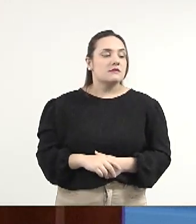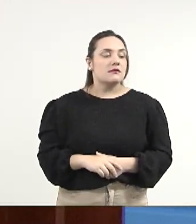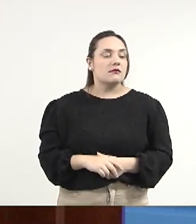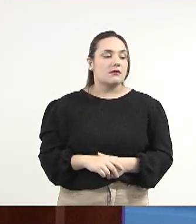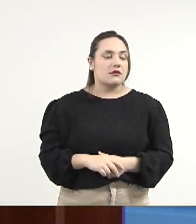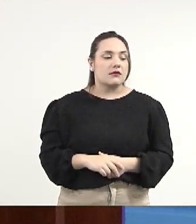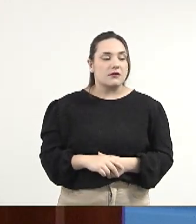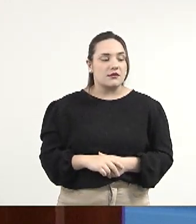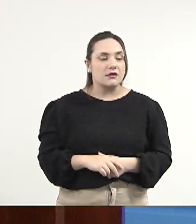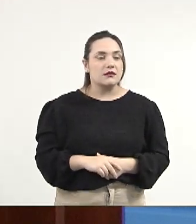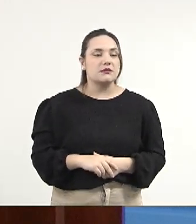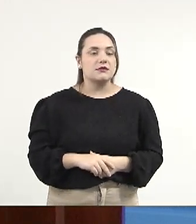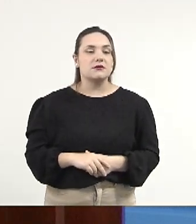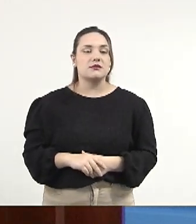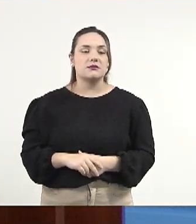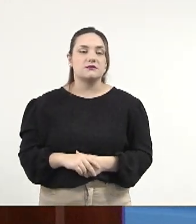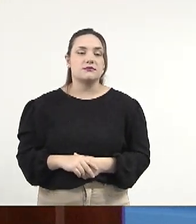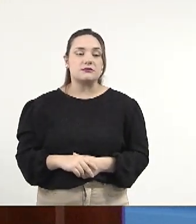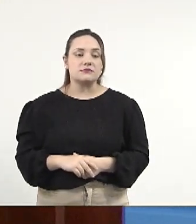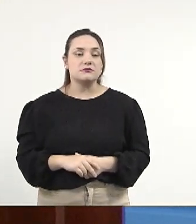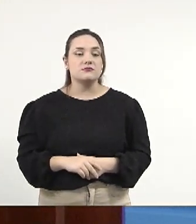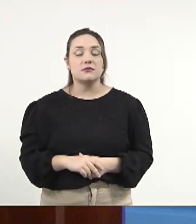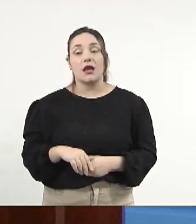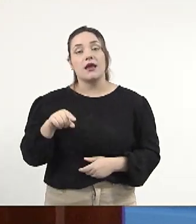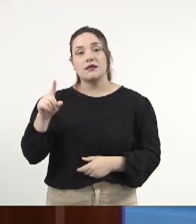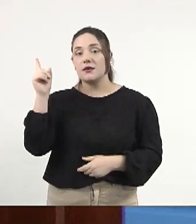E essa mãe, ela vive, deputada Mara,